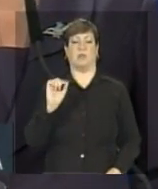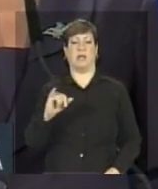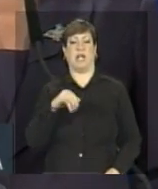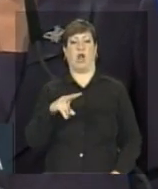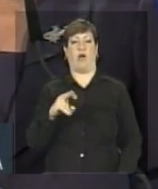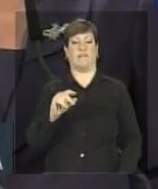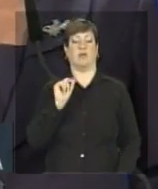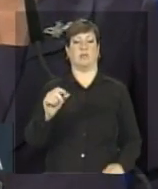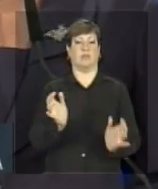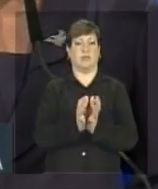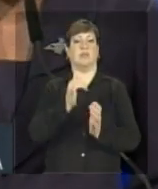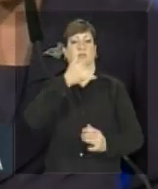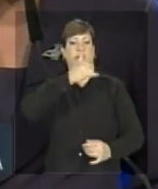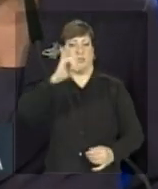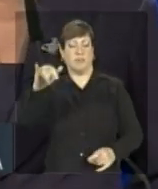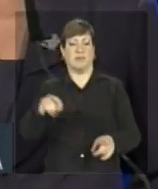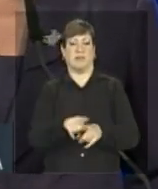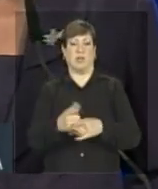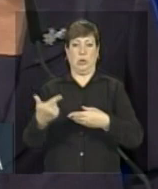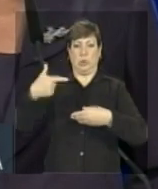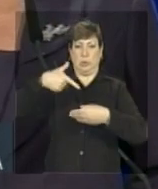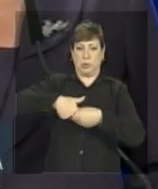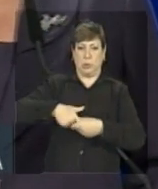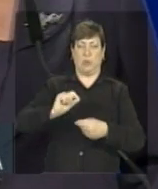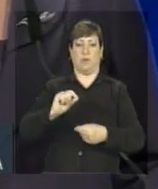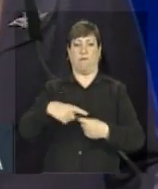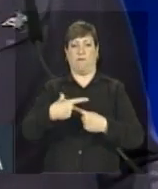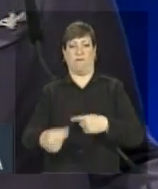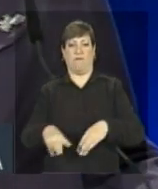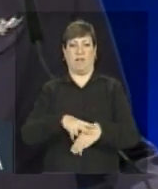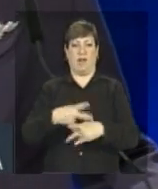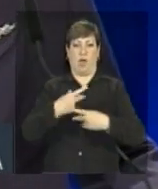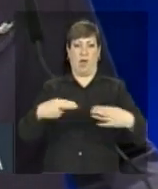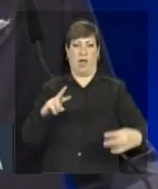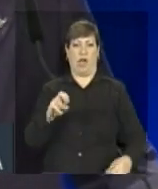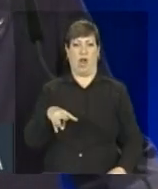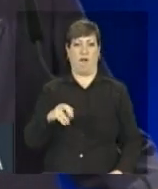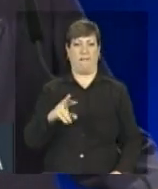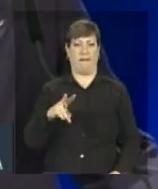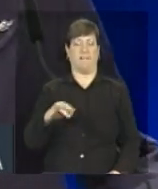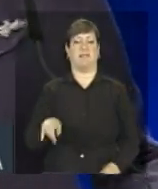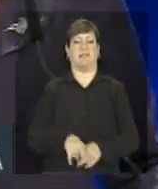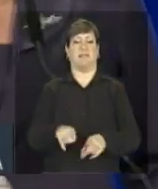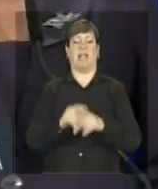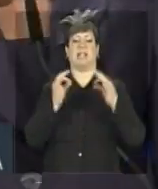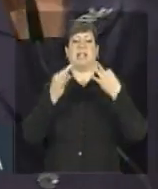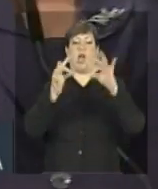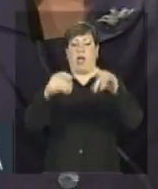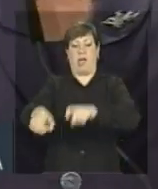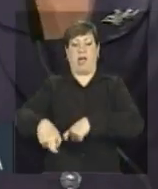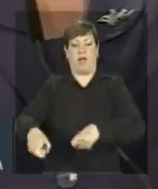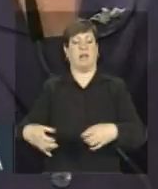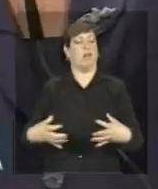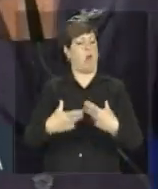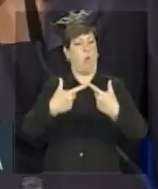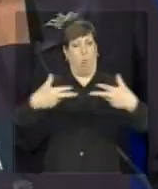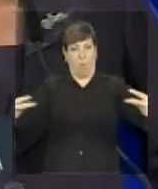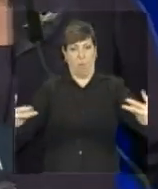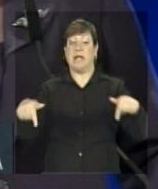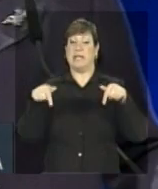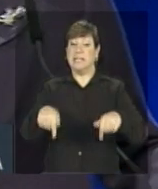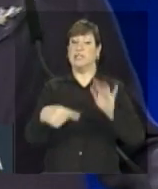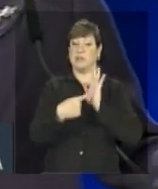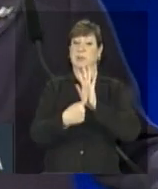de energia, combustíveis renováveis e tecnologia agrícola, entre outros. Isso ficará